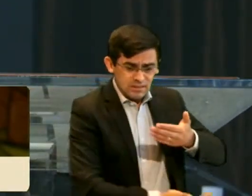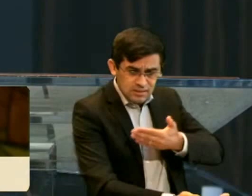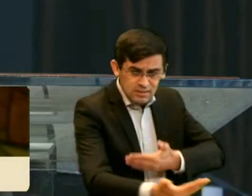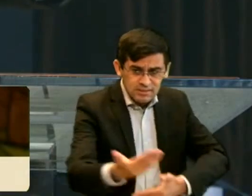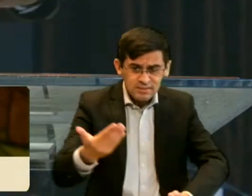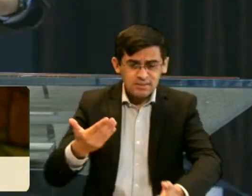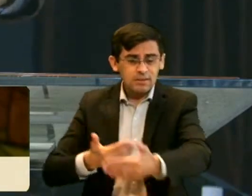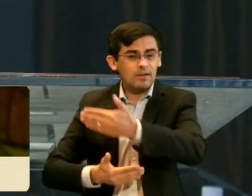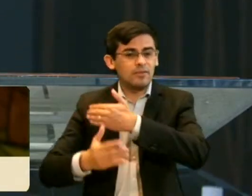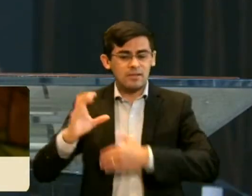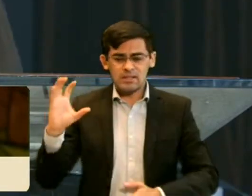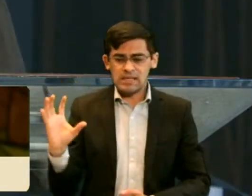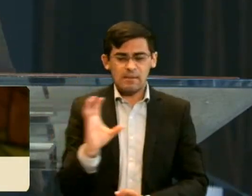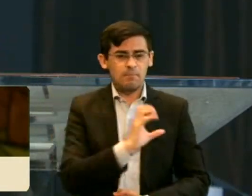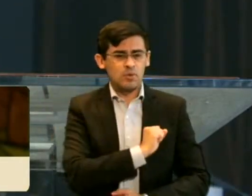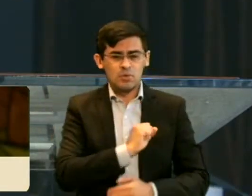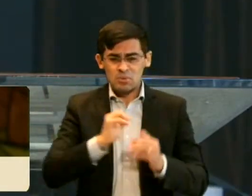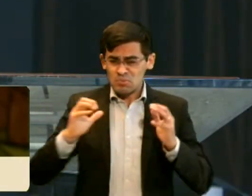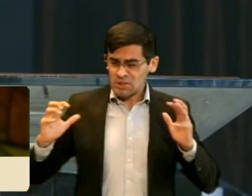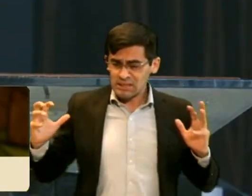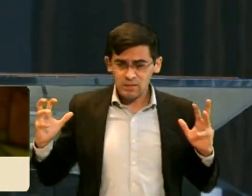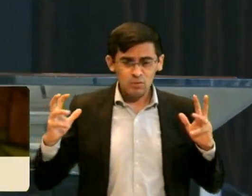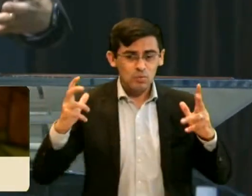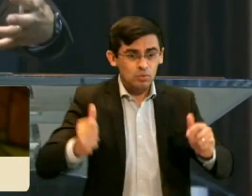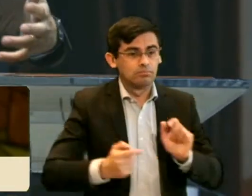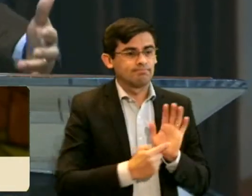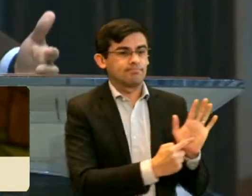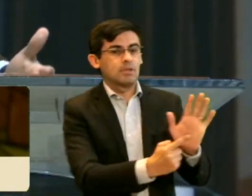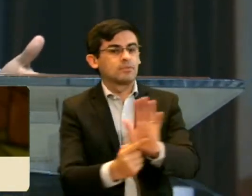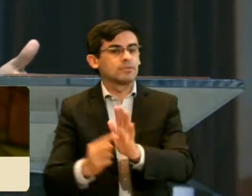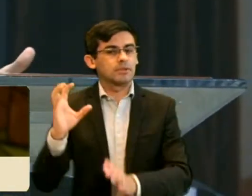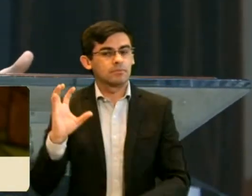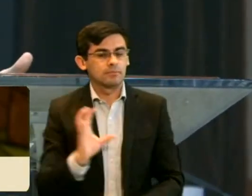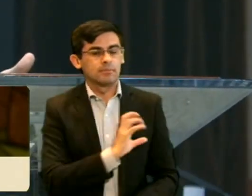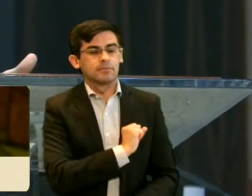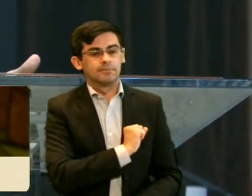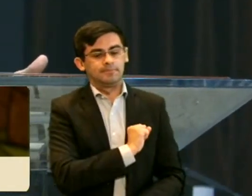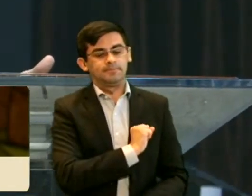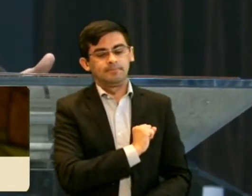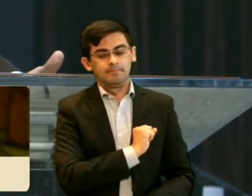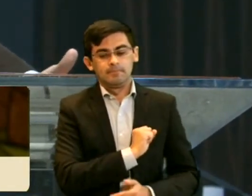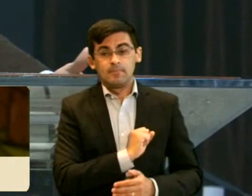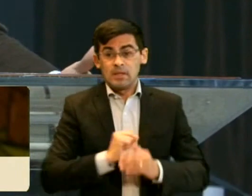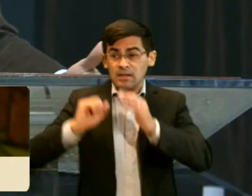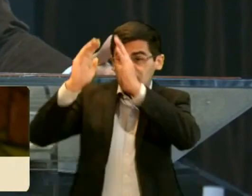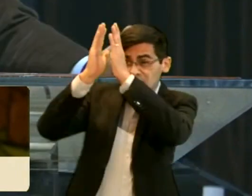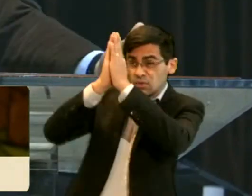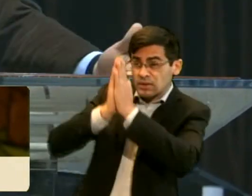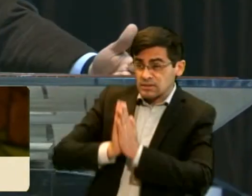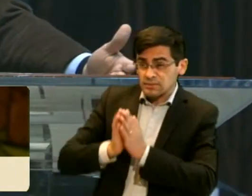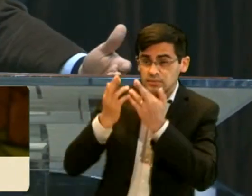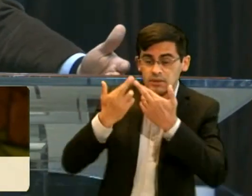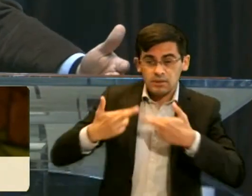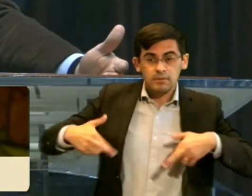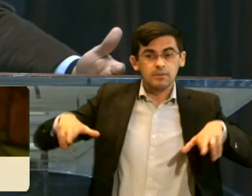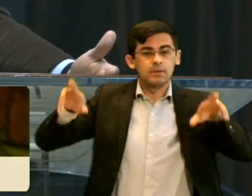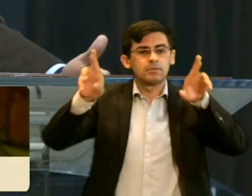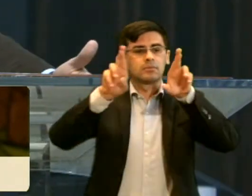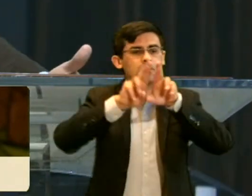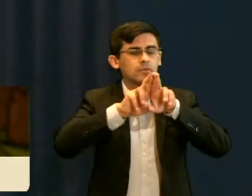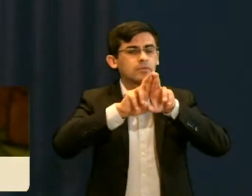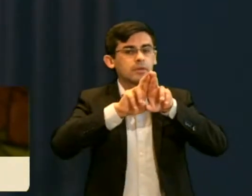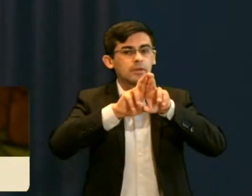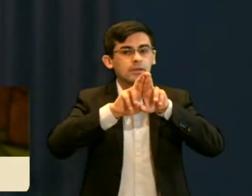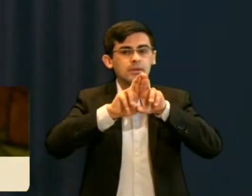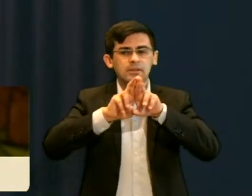se entrega totalmente em amor. A adoração que renova,